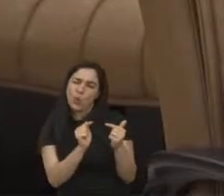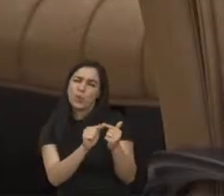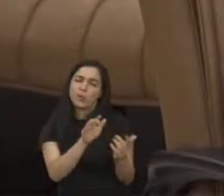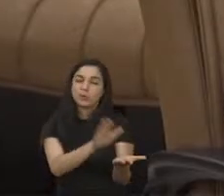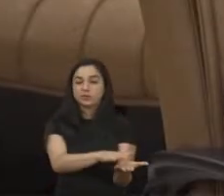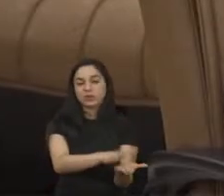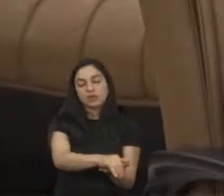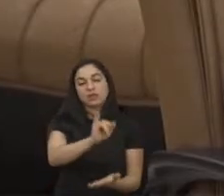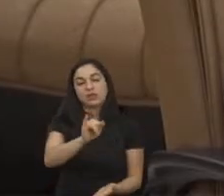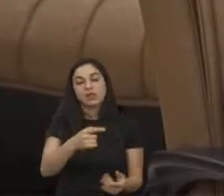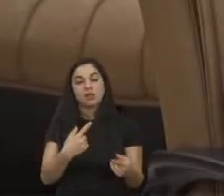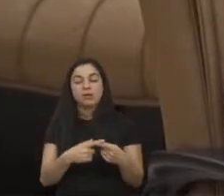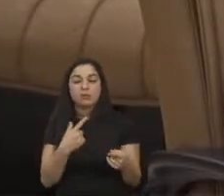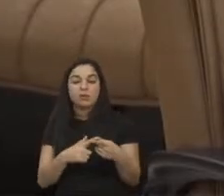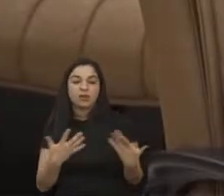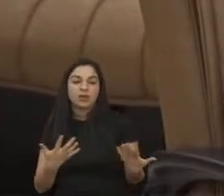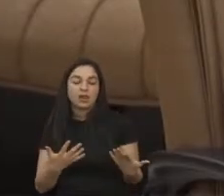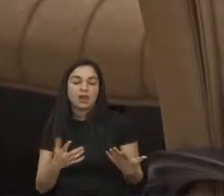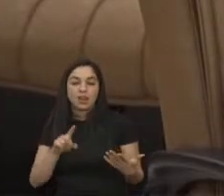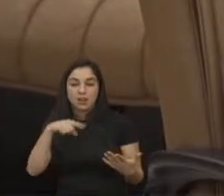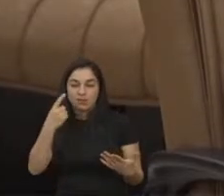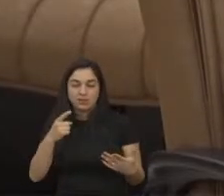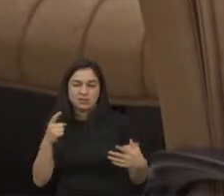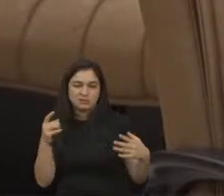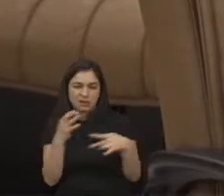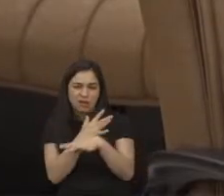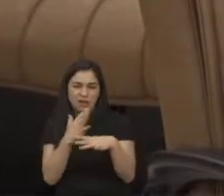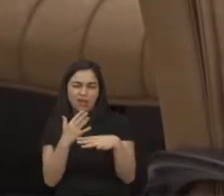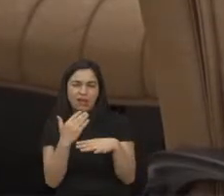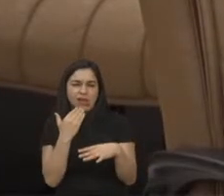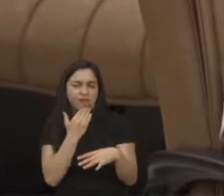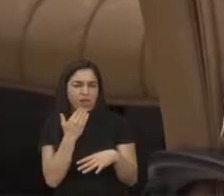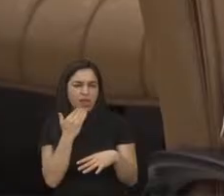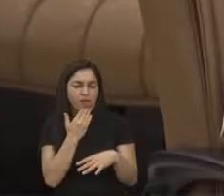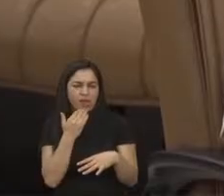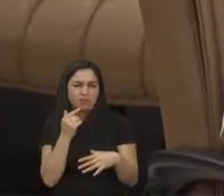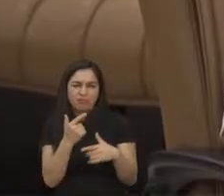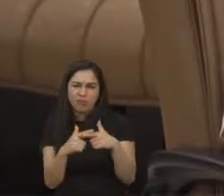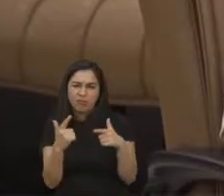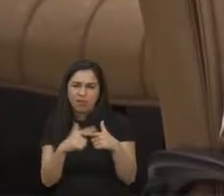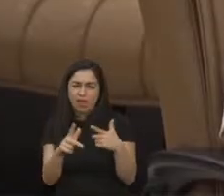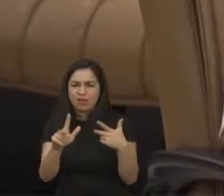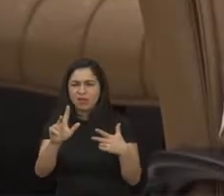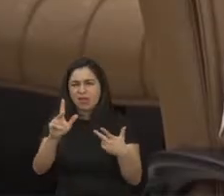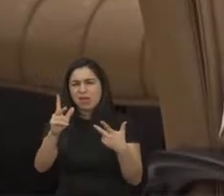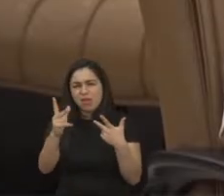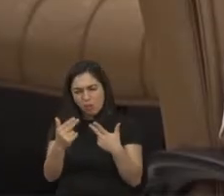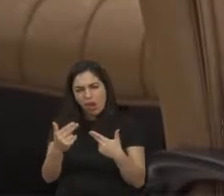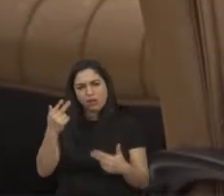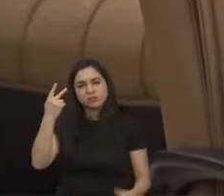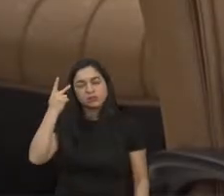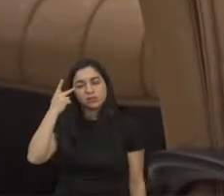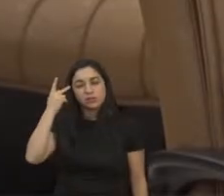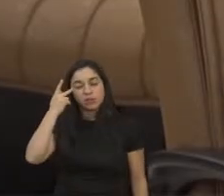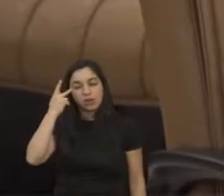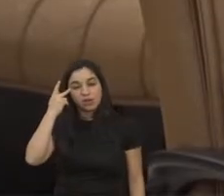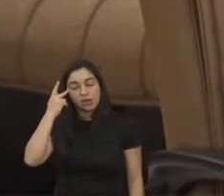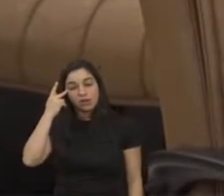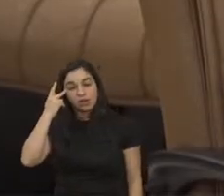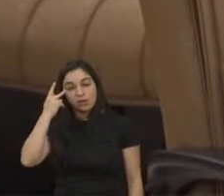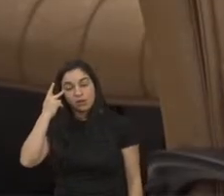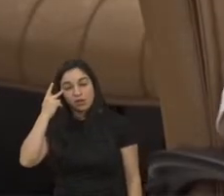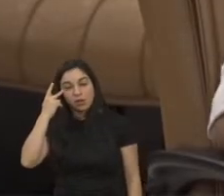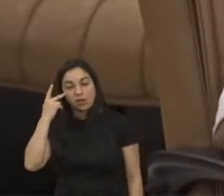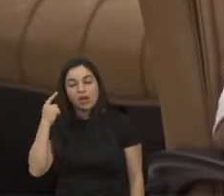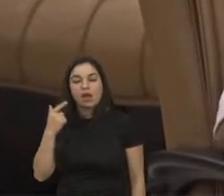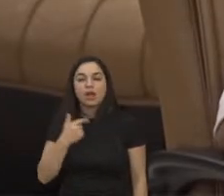vivendo o caos metropolitano que cidades como São Paulo estão vivendo hoje. Que você não consegue andar sem ficar